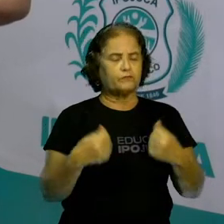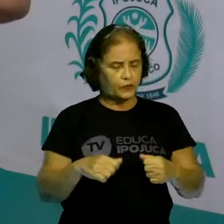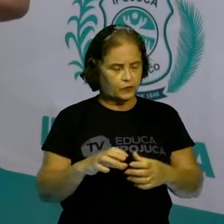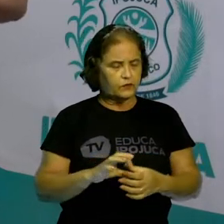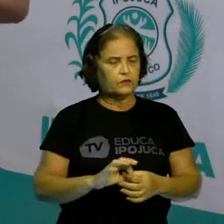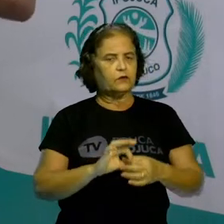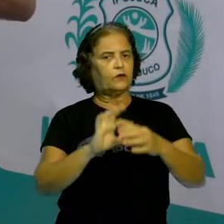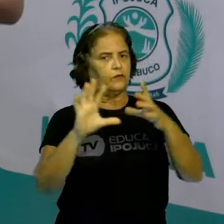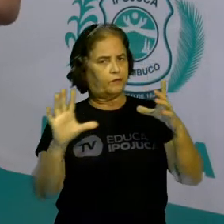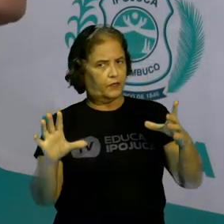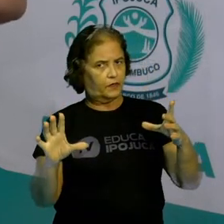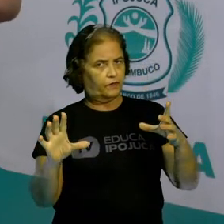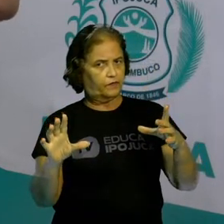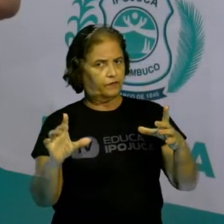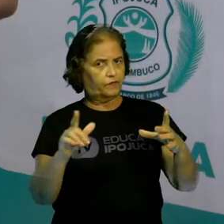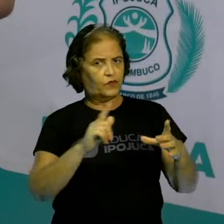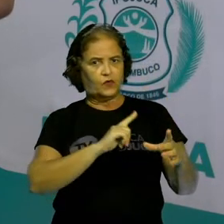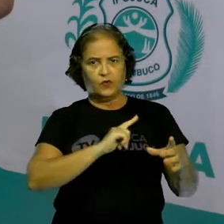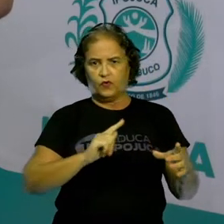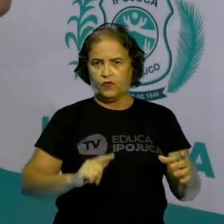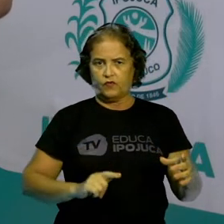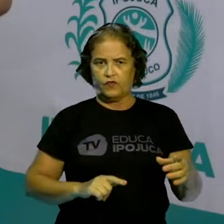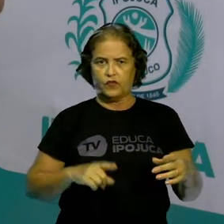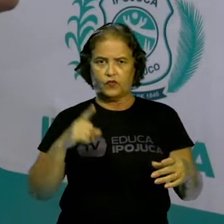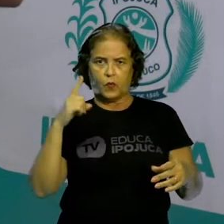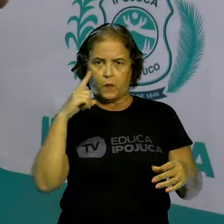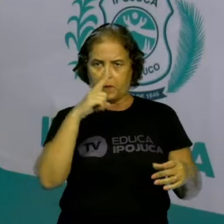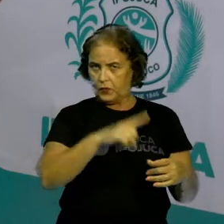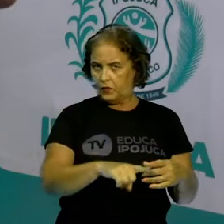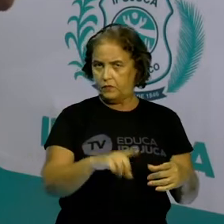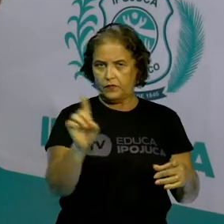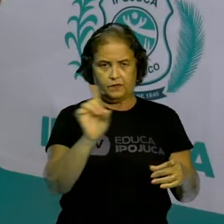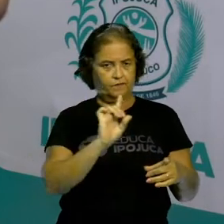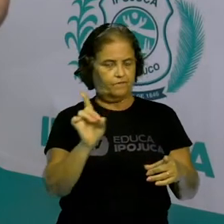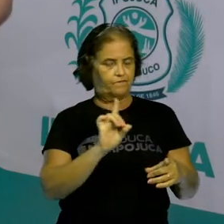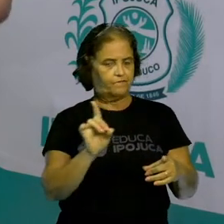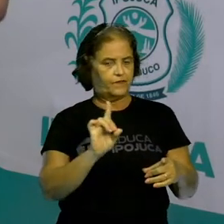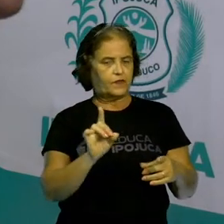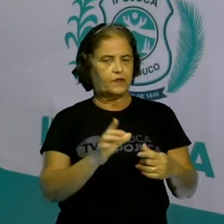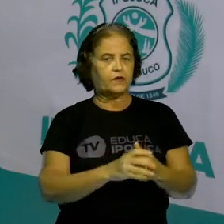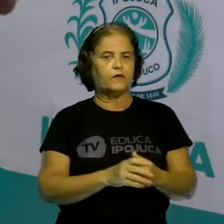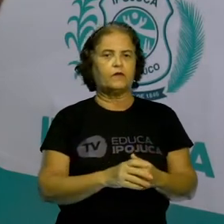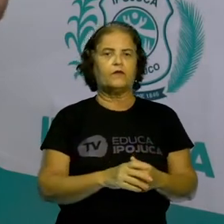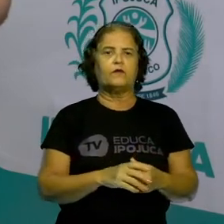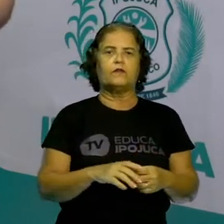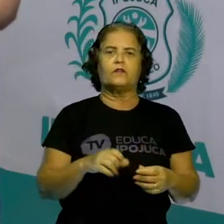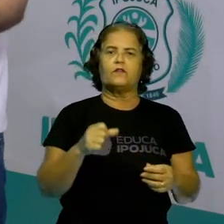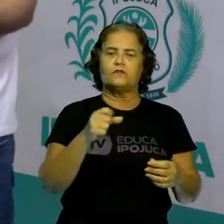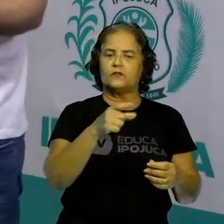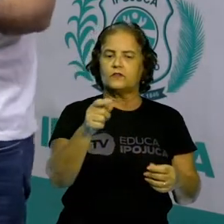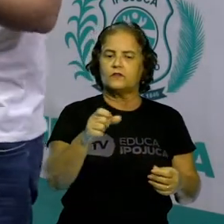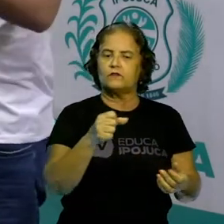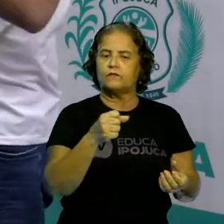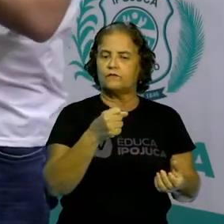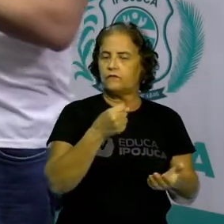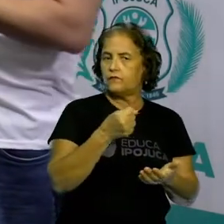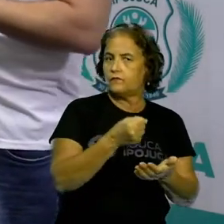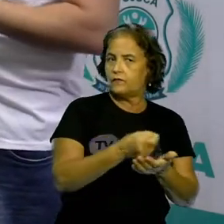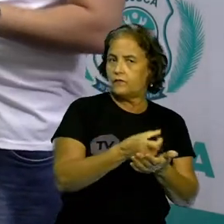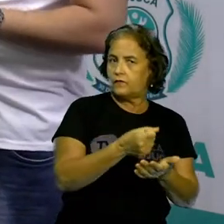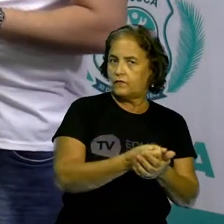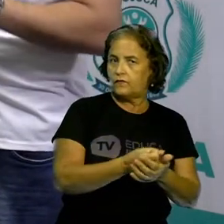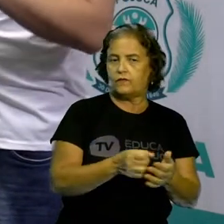uma coisa, o governo também não pode proibir você de vender. E nem está taxando aqueles produtos excessivamente,